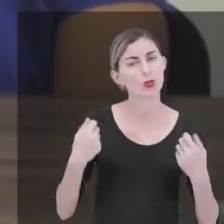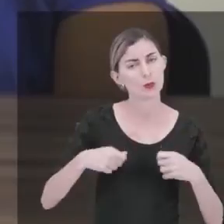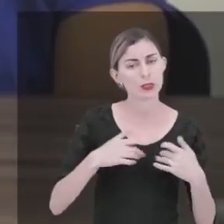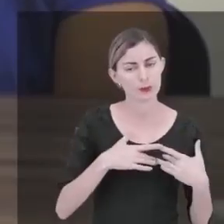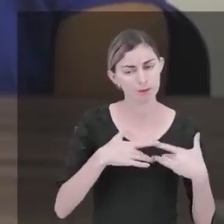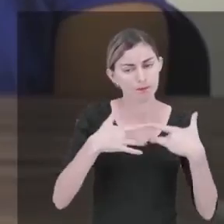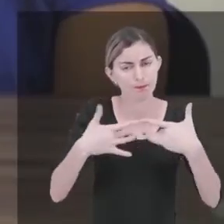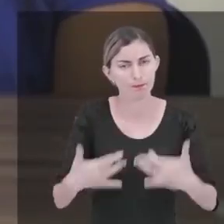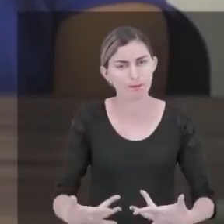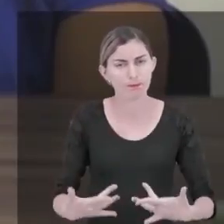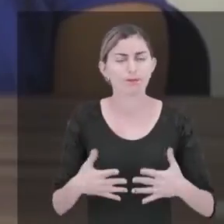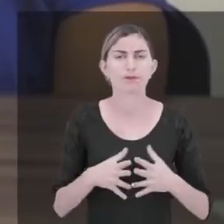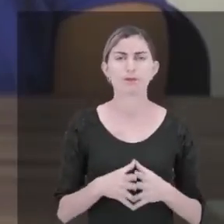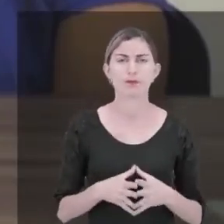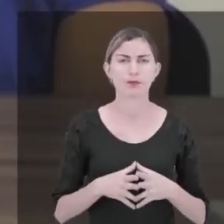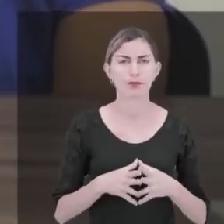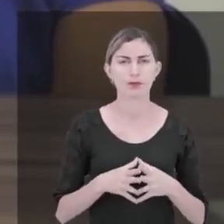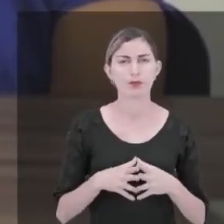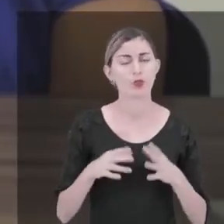E agora precisa de dedicação.